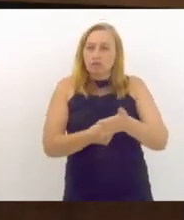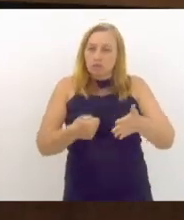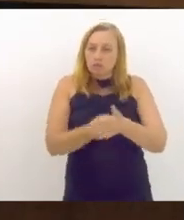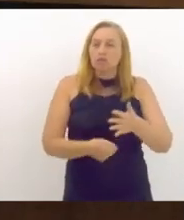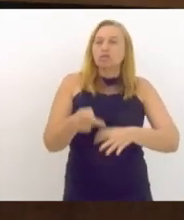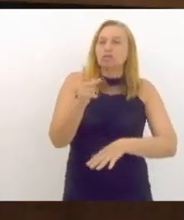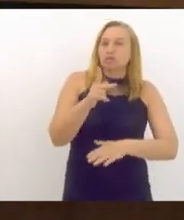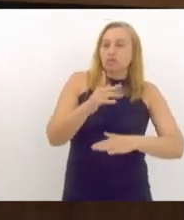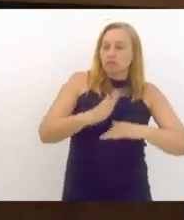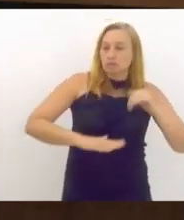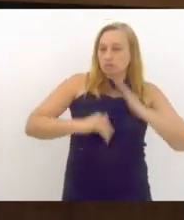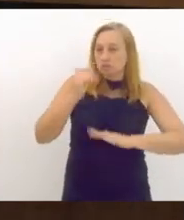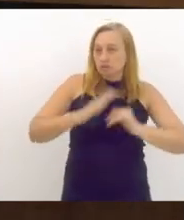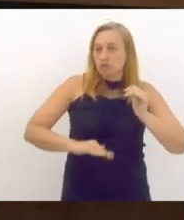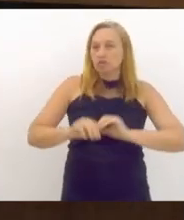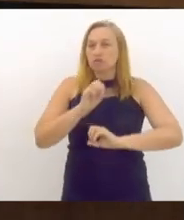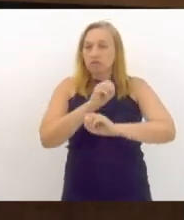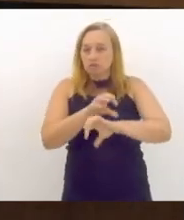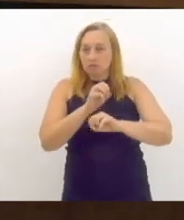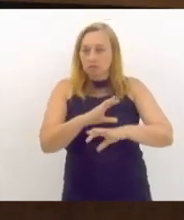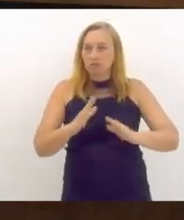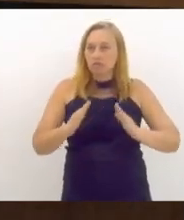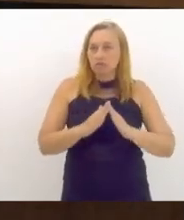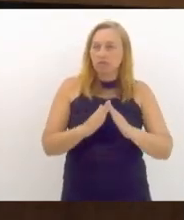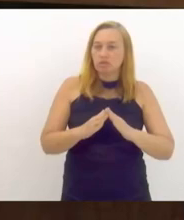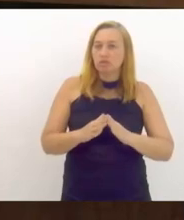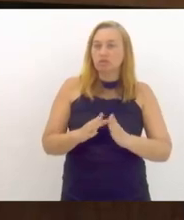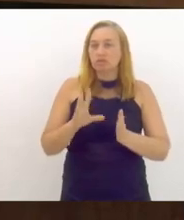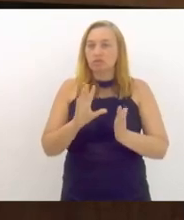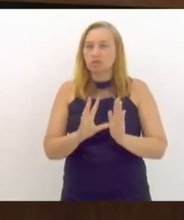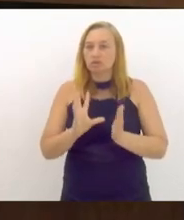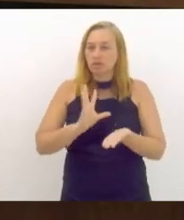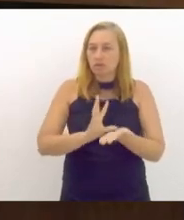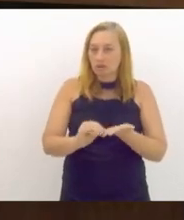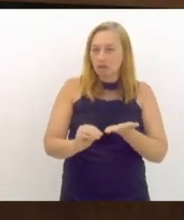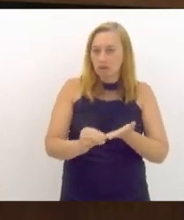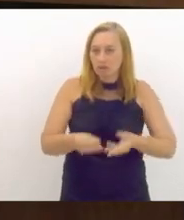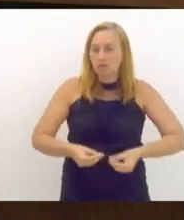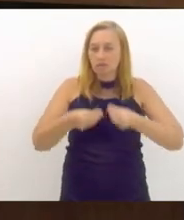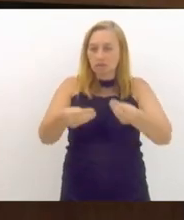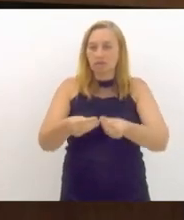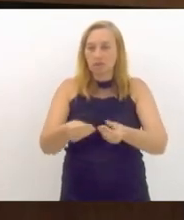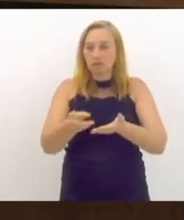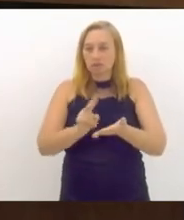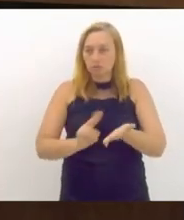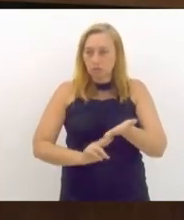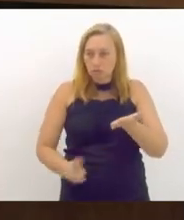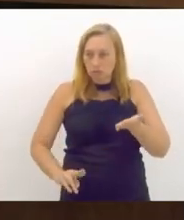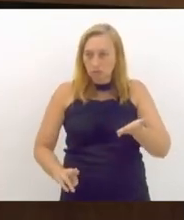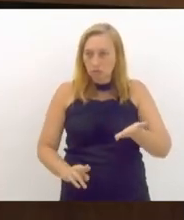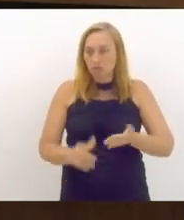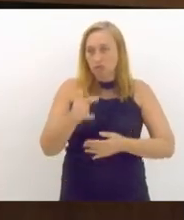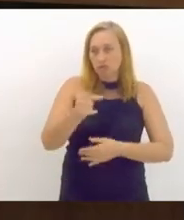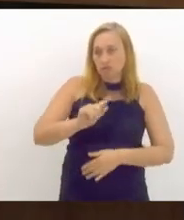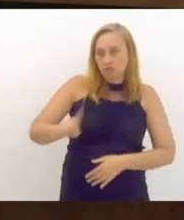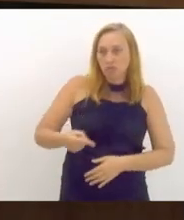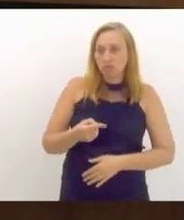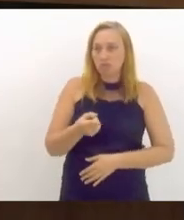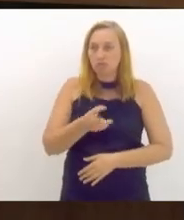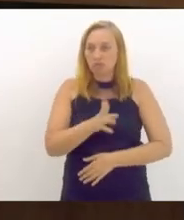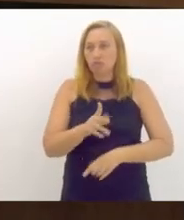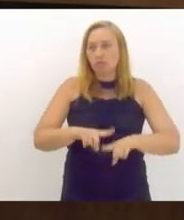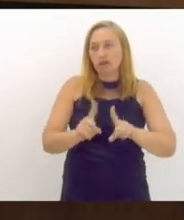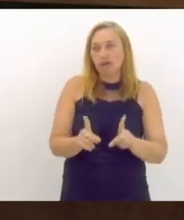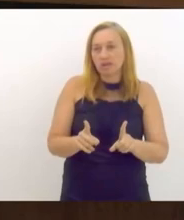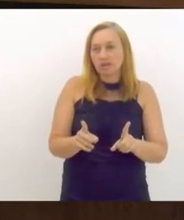educação aqui nessa casa, e peço que conste em ata a entrega do abaixo-assinado, naturalmente, não dos 7.500 nomes,